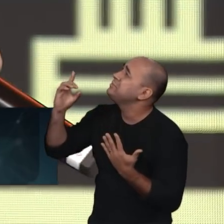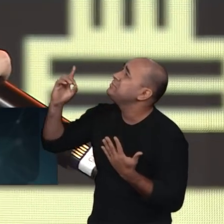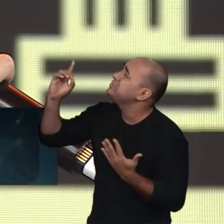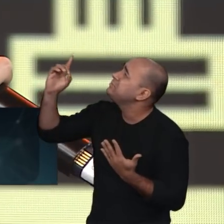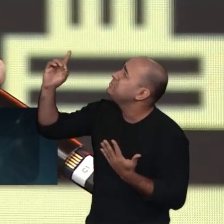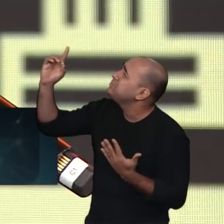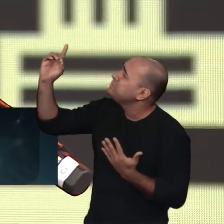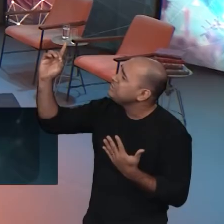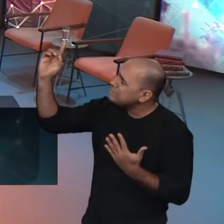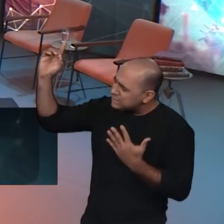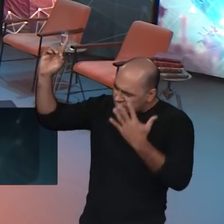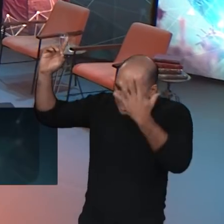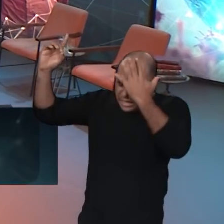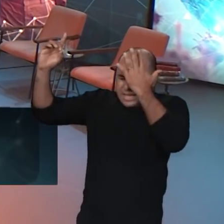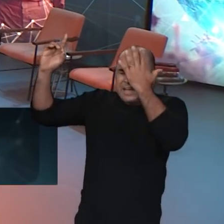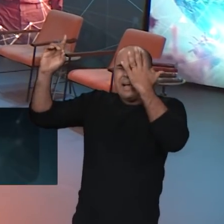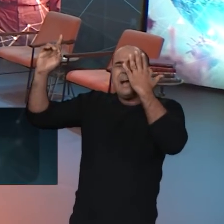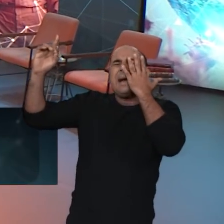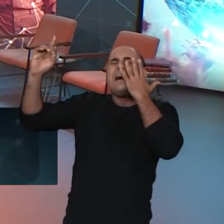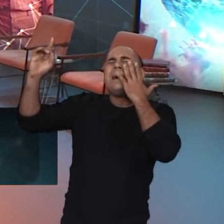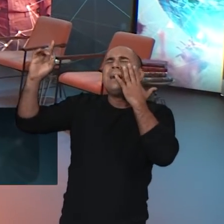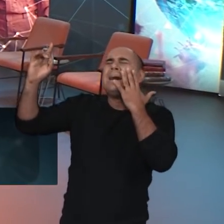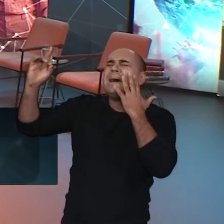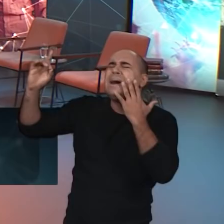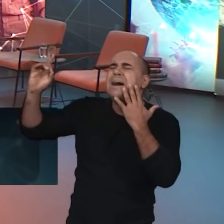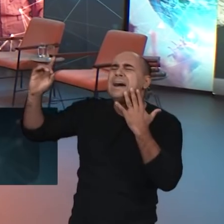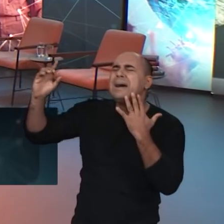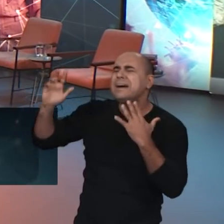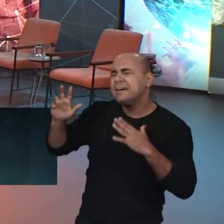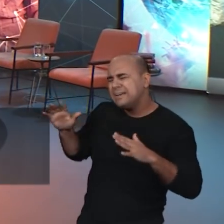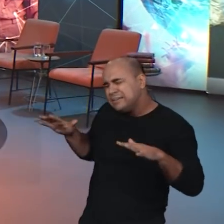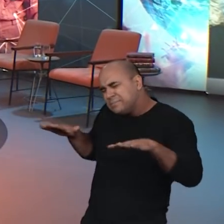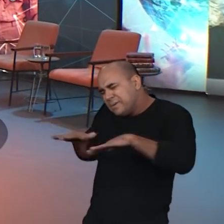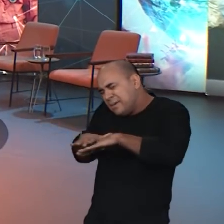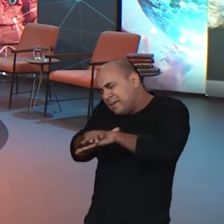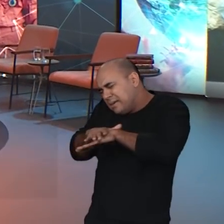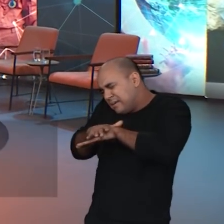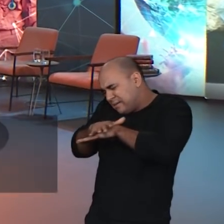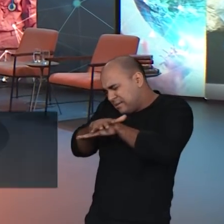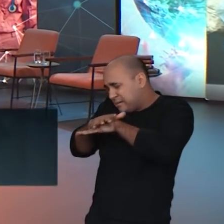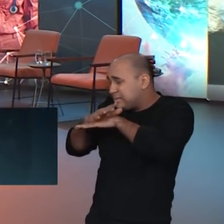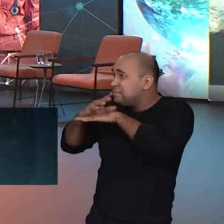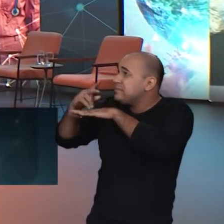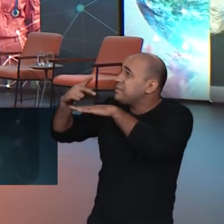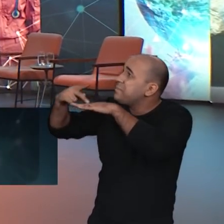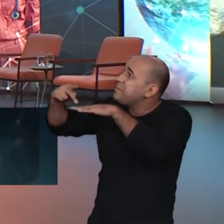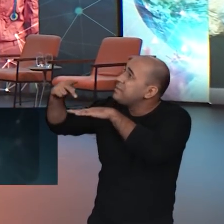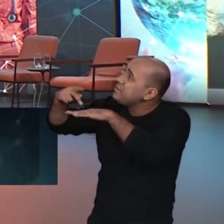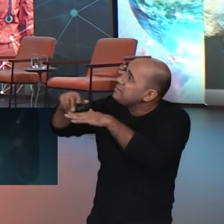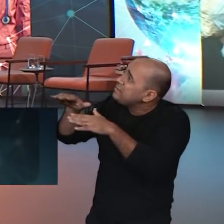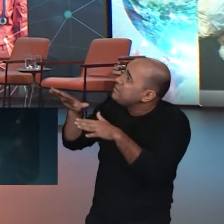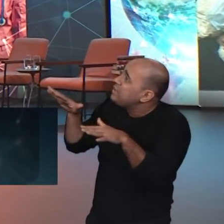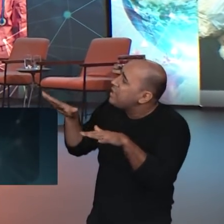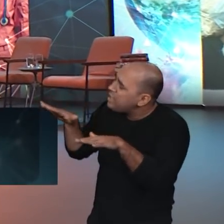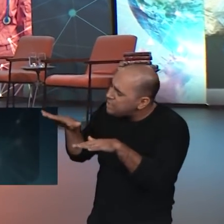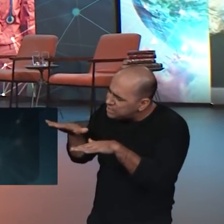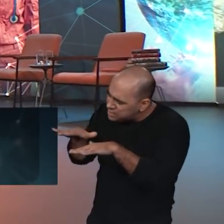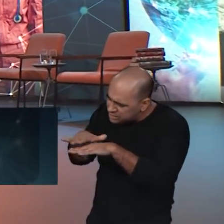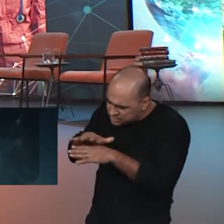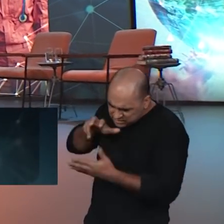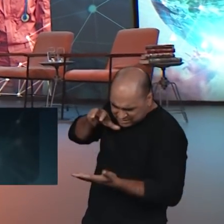Senhor. E eu fui chorando aos teus pés,